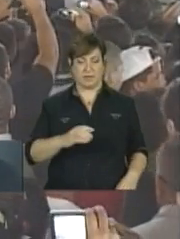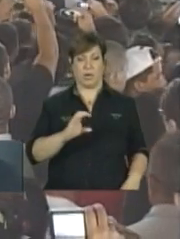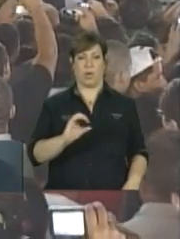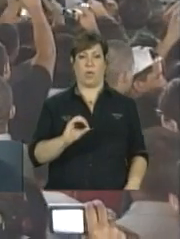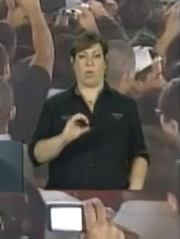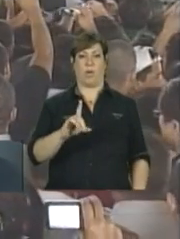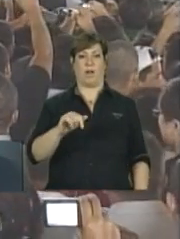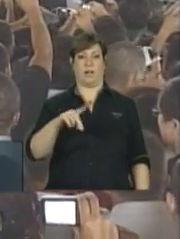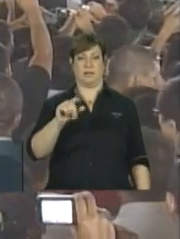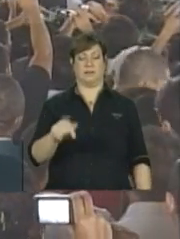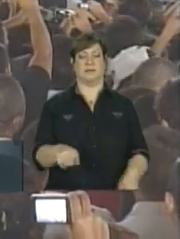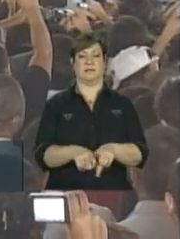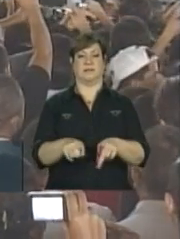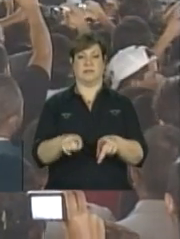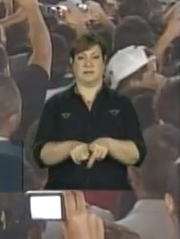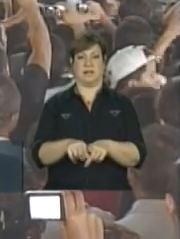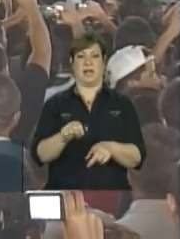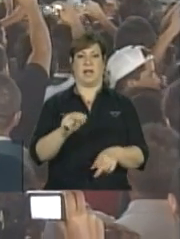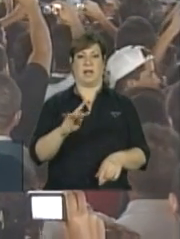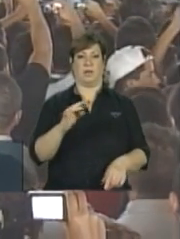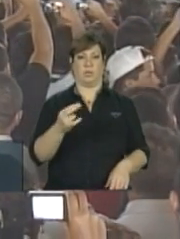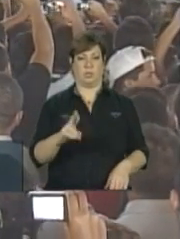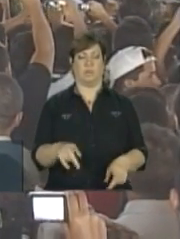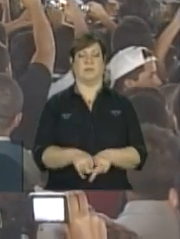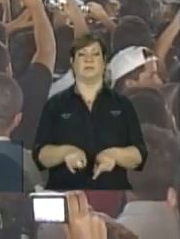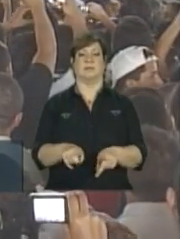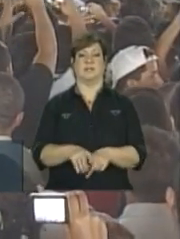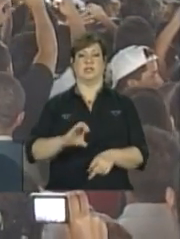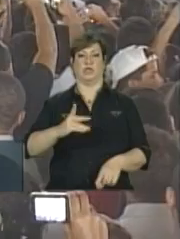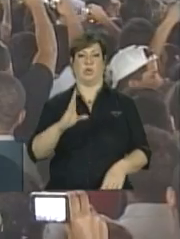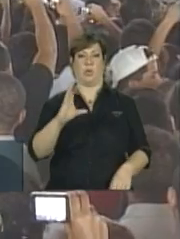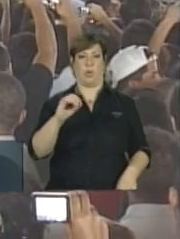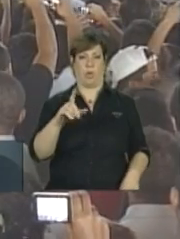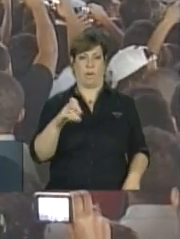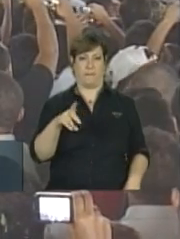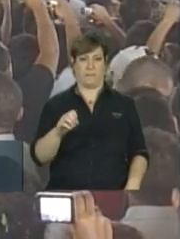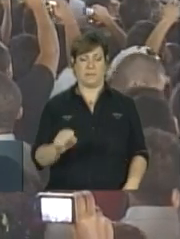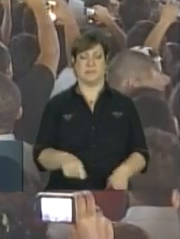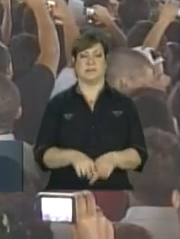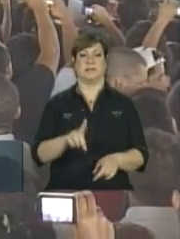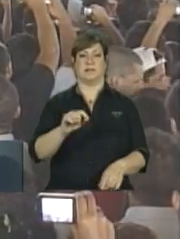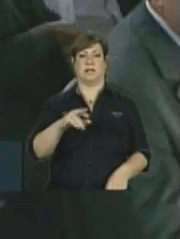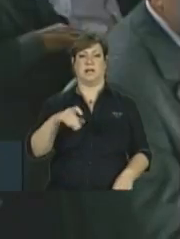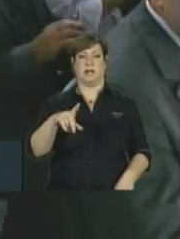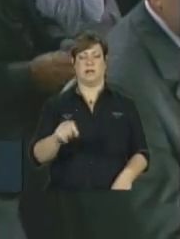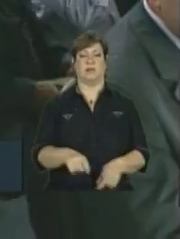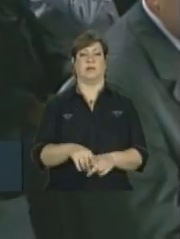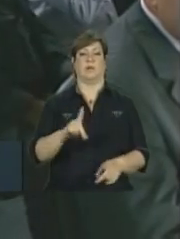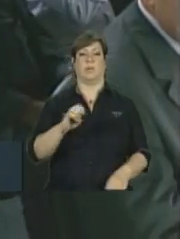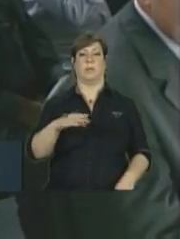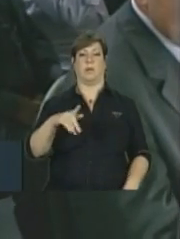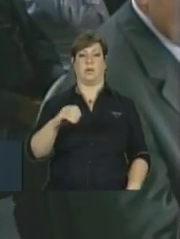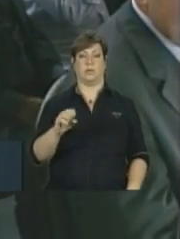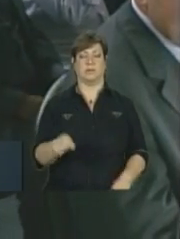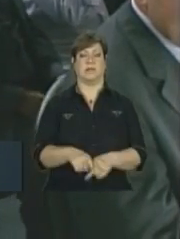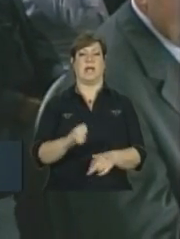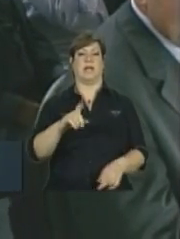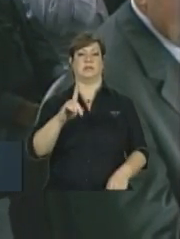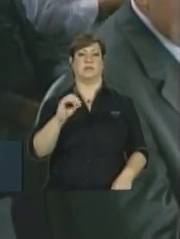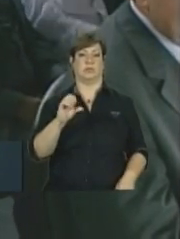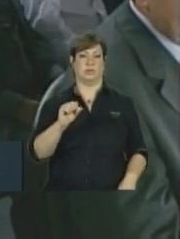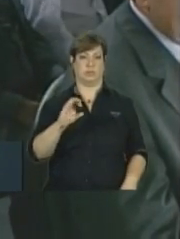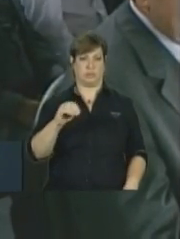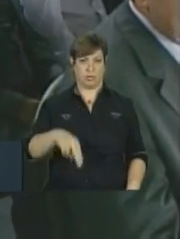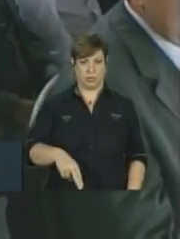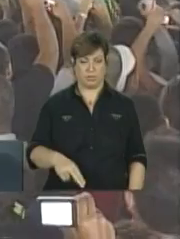o deputado Arthur Bruno, Chico Lopes, Danilo Forte, Domingos Neto, Edson